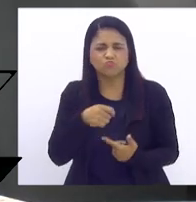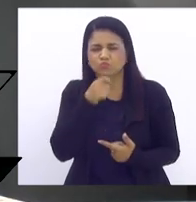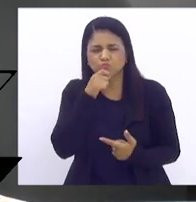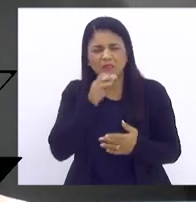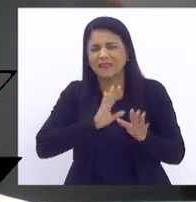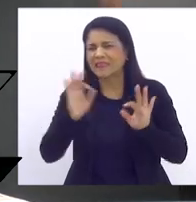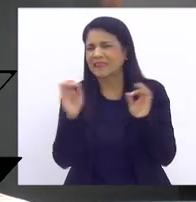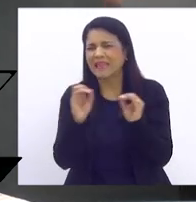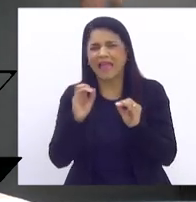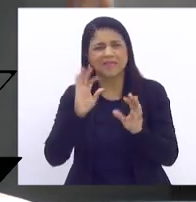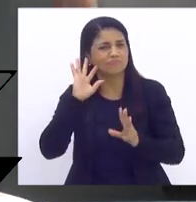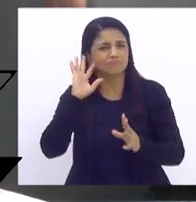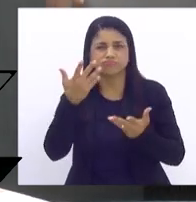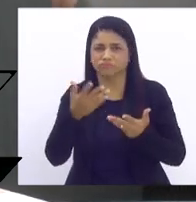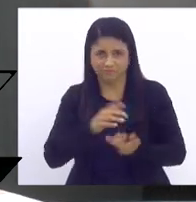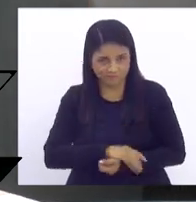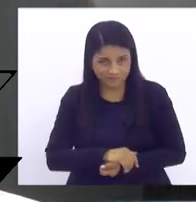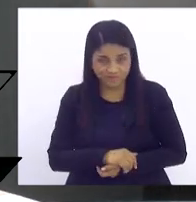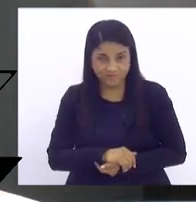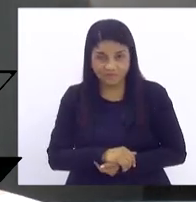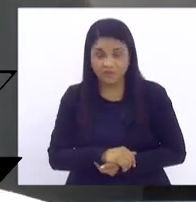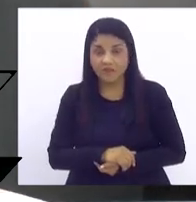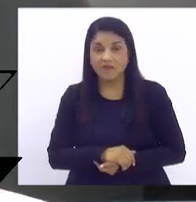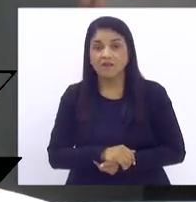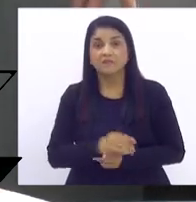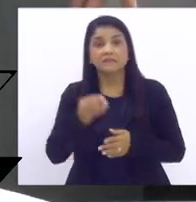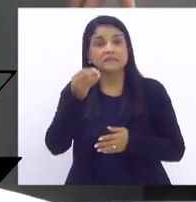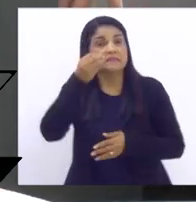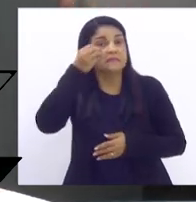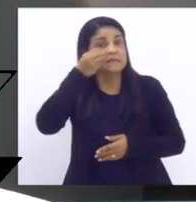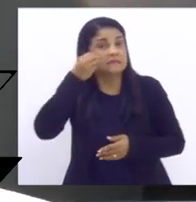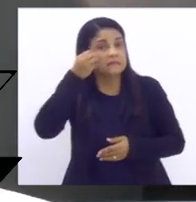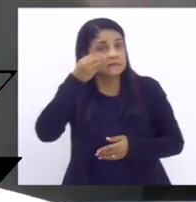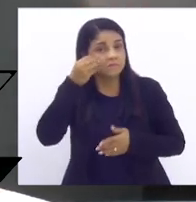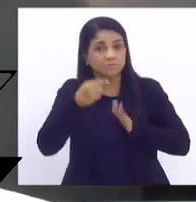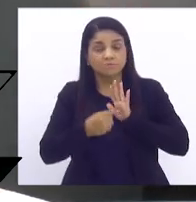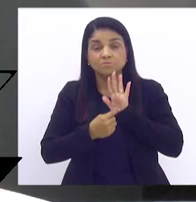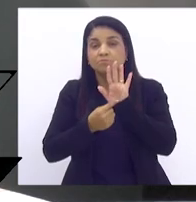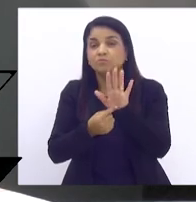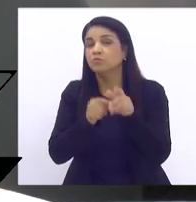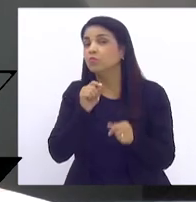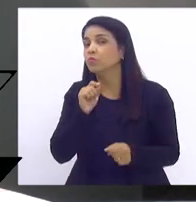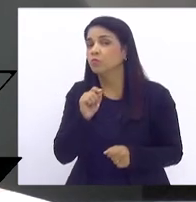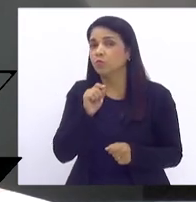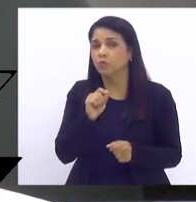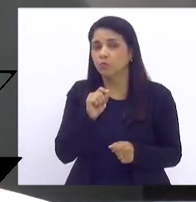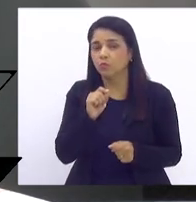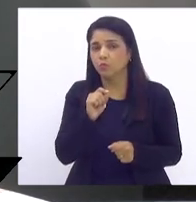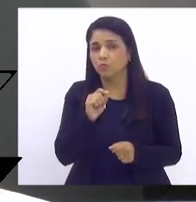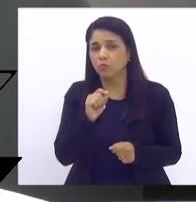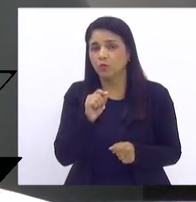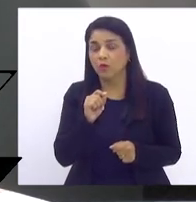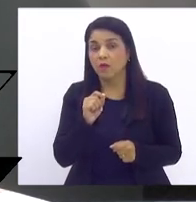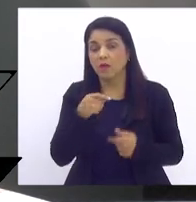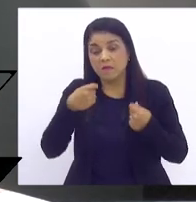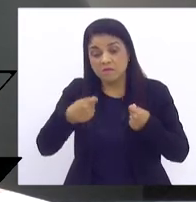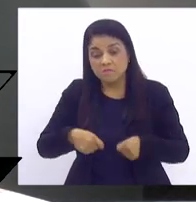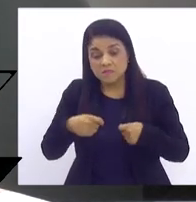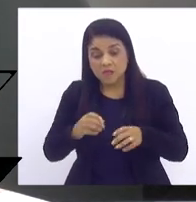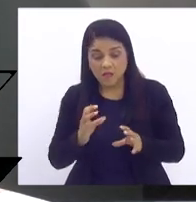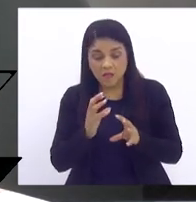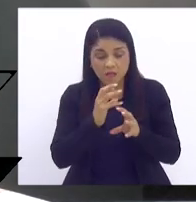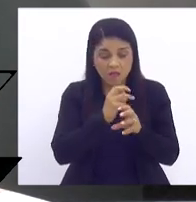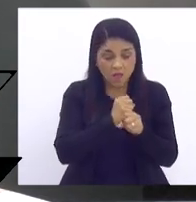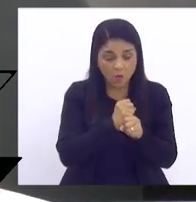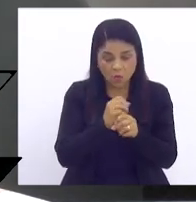nada. Então, a experiência mostra que nós temos que calcular para definir